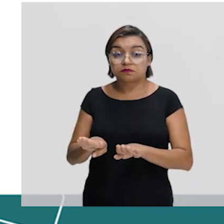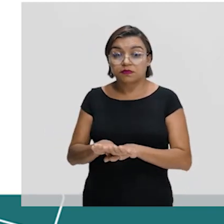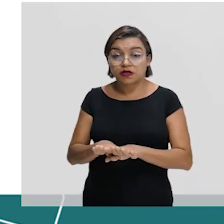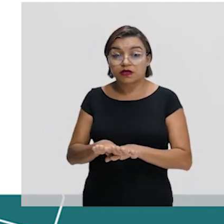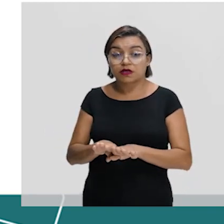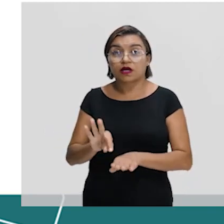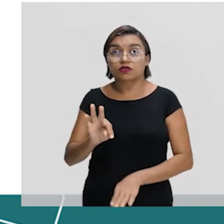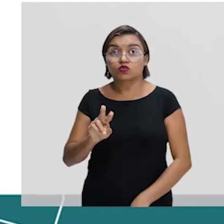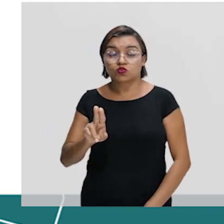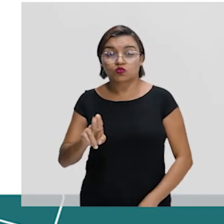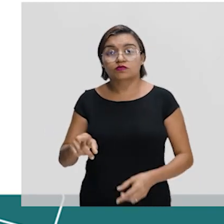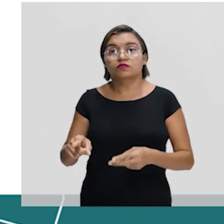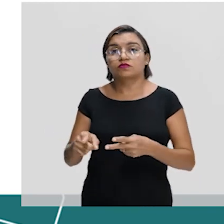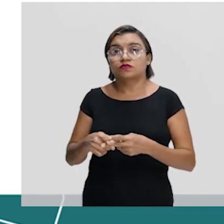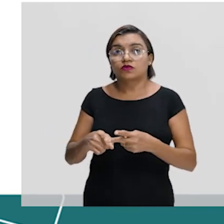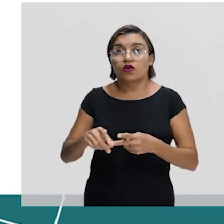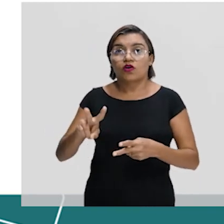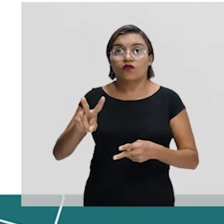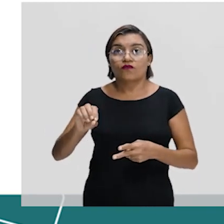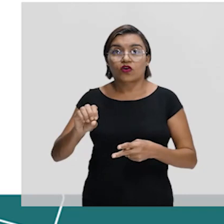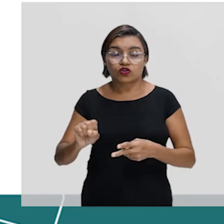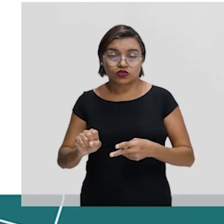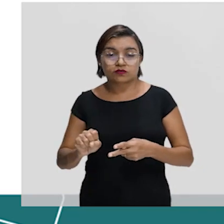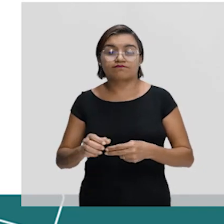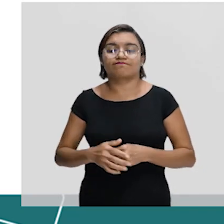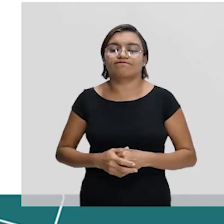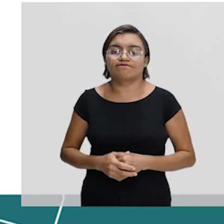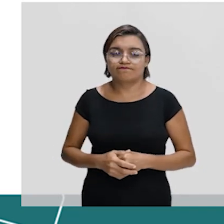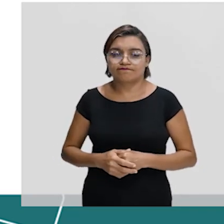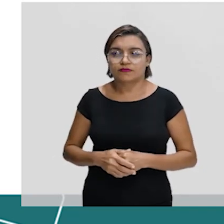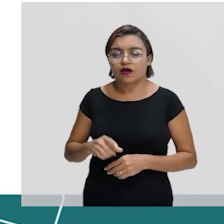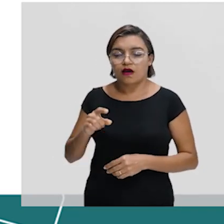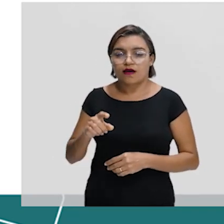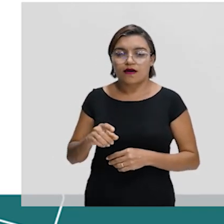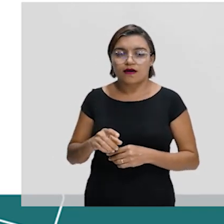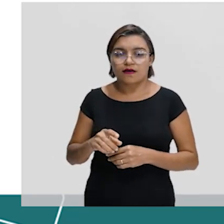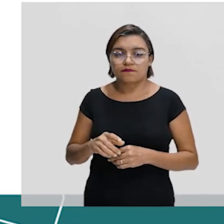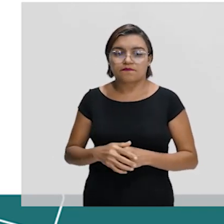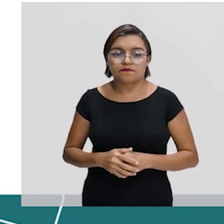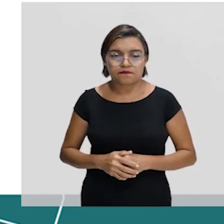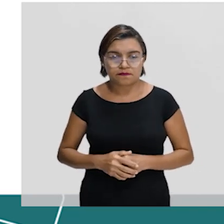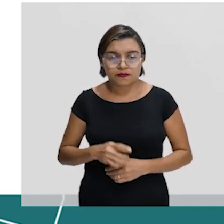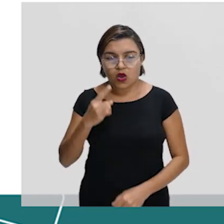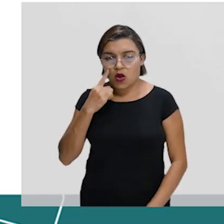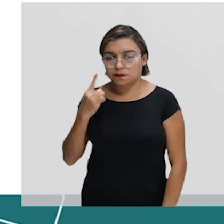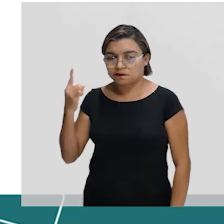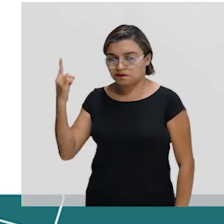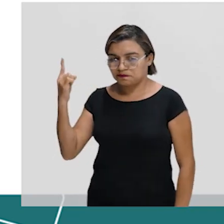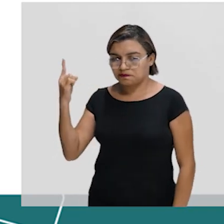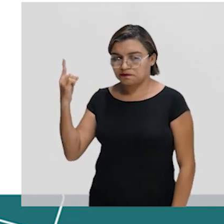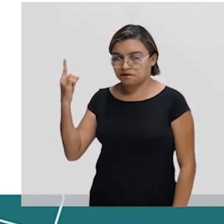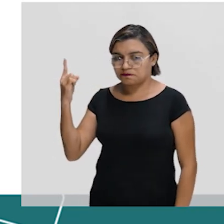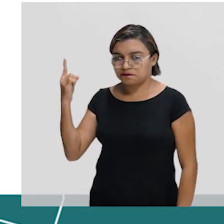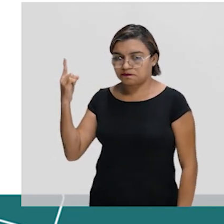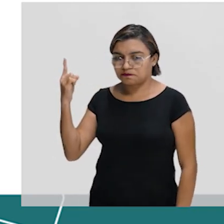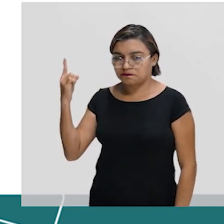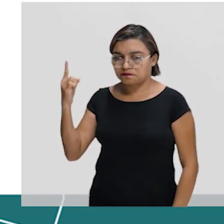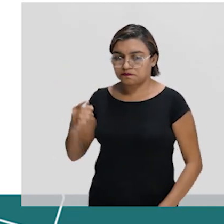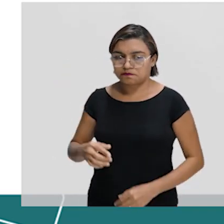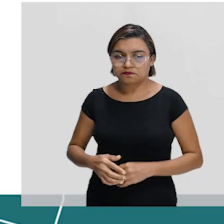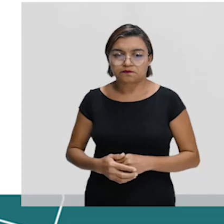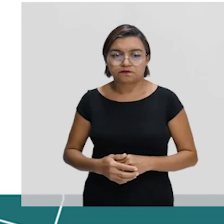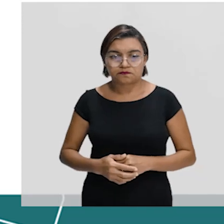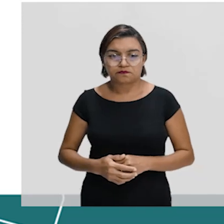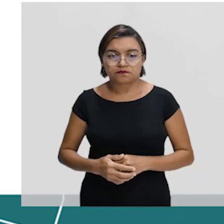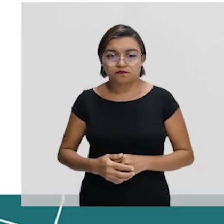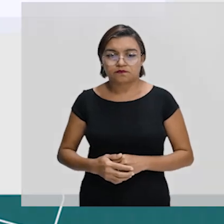E o imperativo negativo. Exemplo, hagamos las tareas del libro de texto. Então, façamos